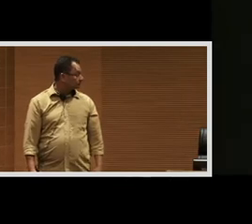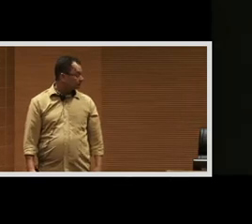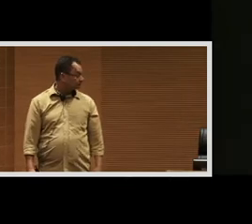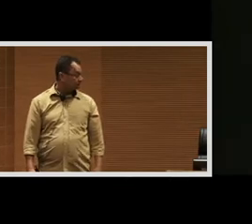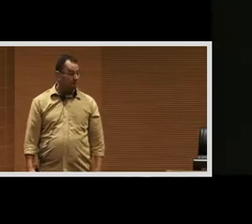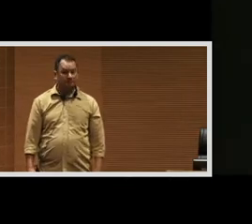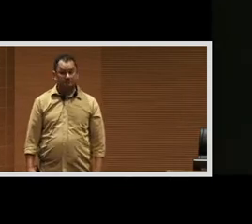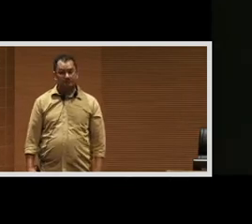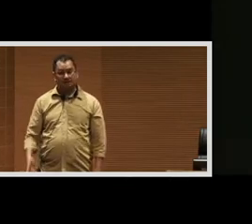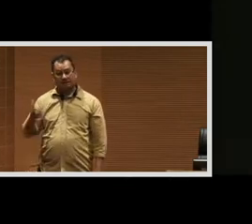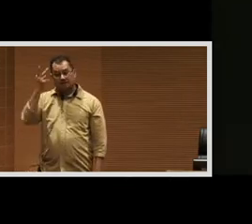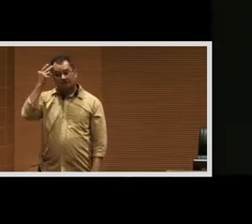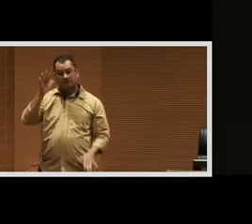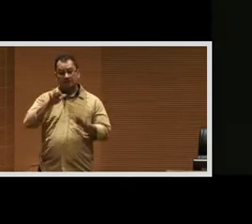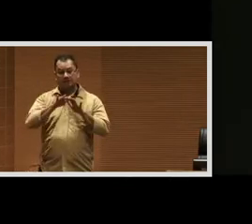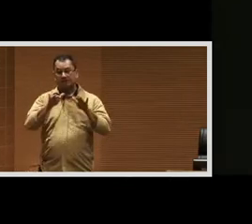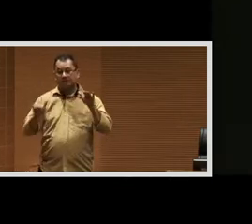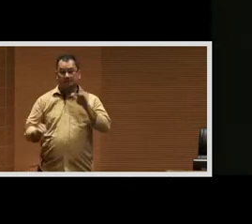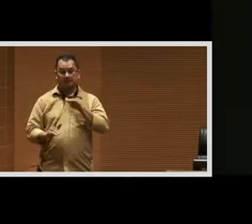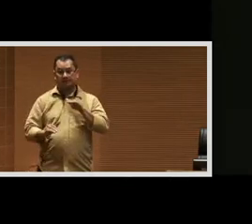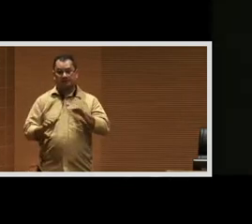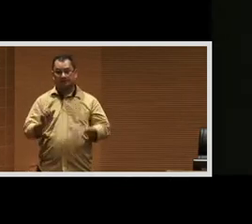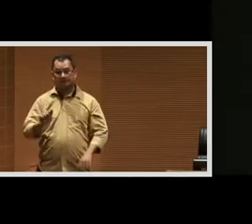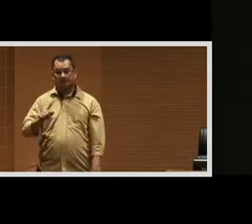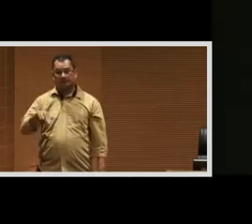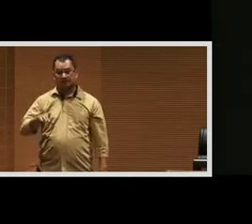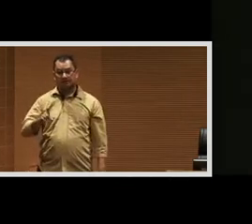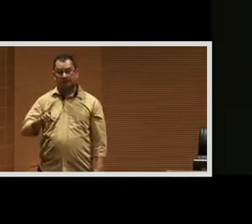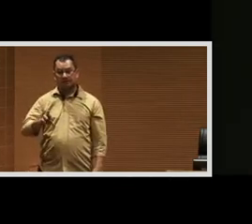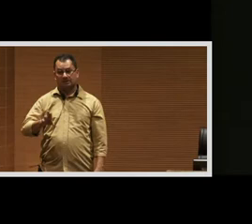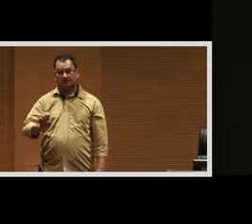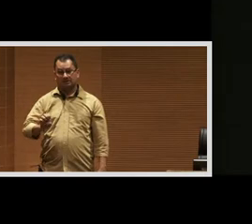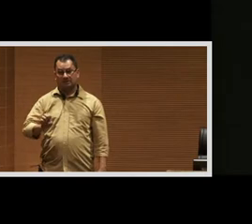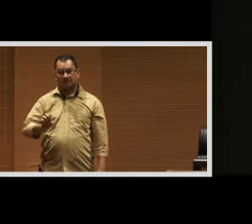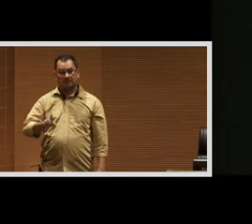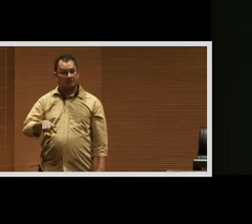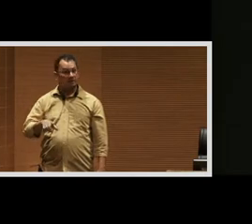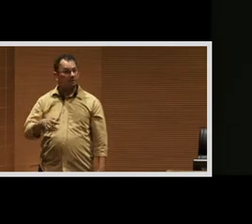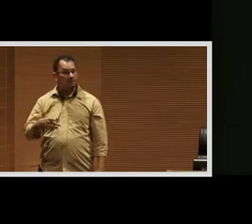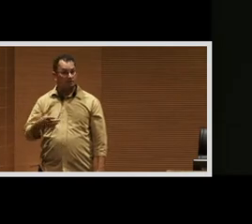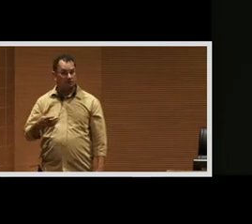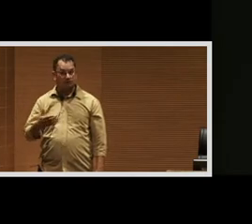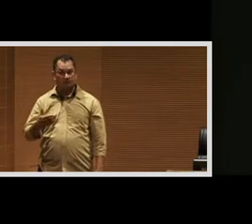Ela naturaliza as desigualdades. O André não tinha acesso a uma escola, a uma educação de qualidade.